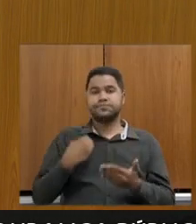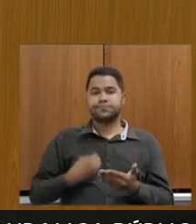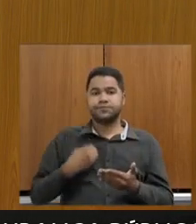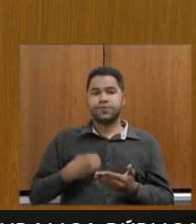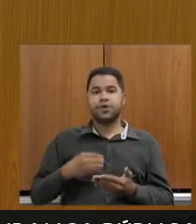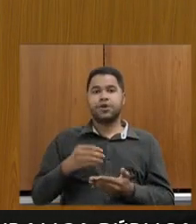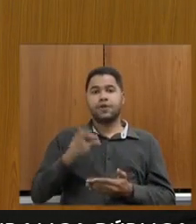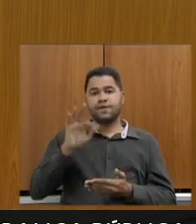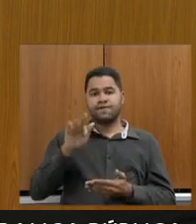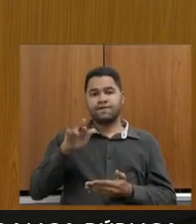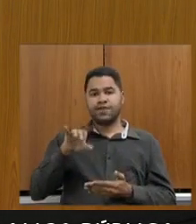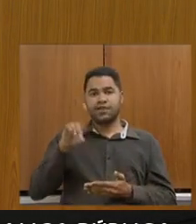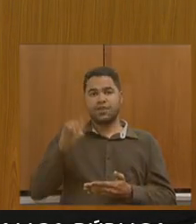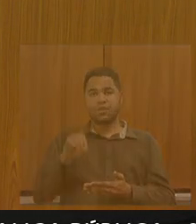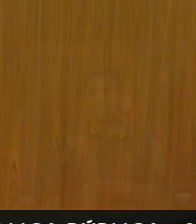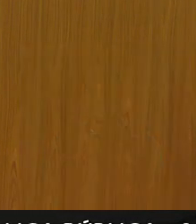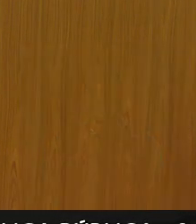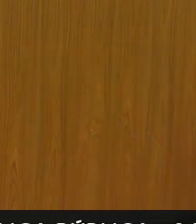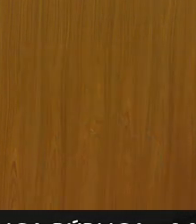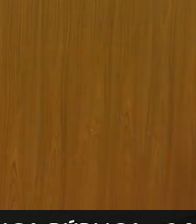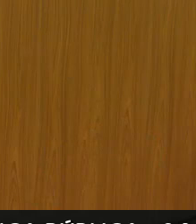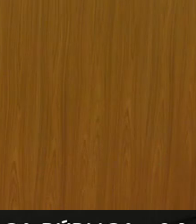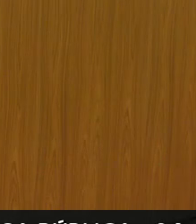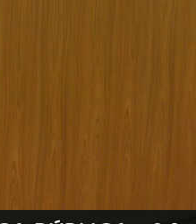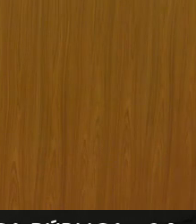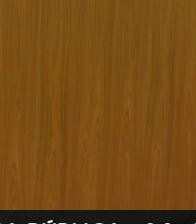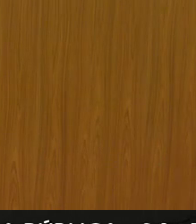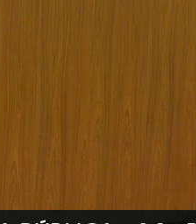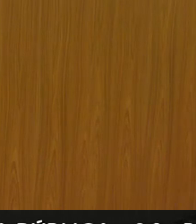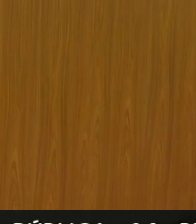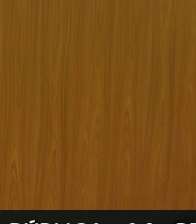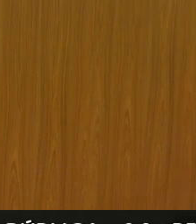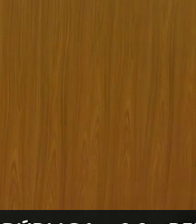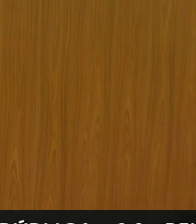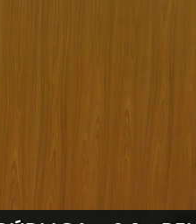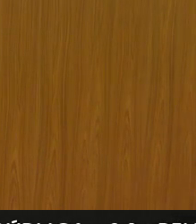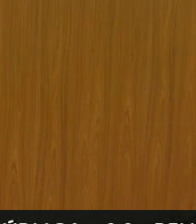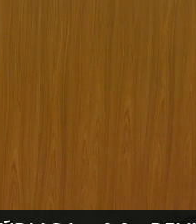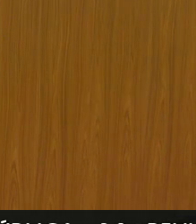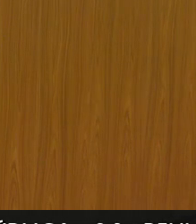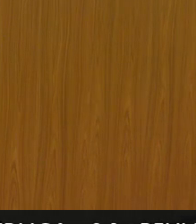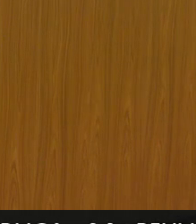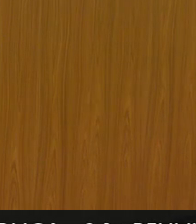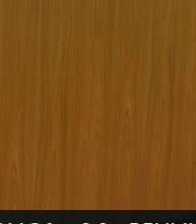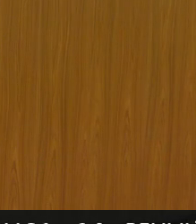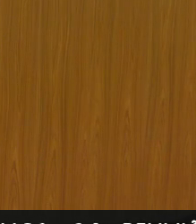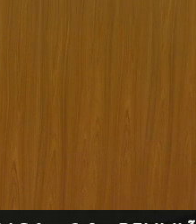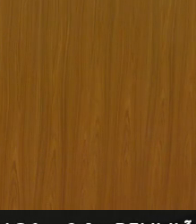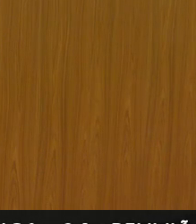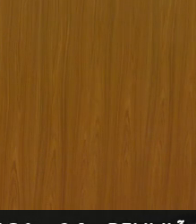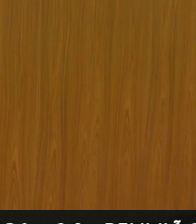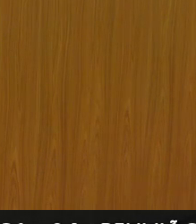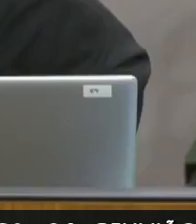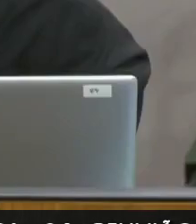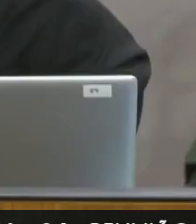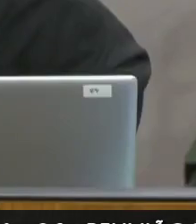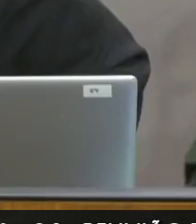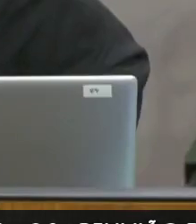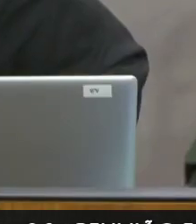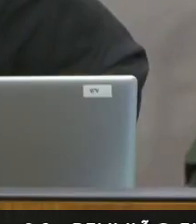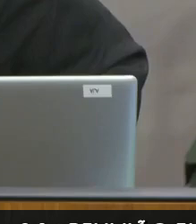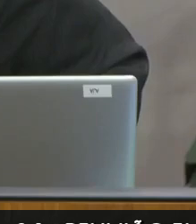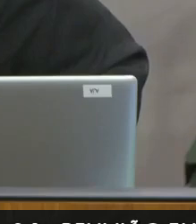presença do Senhor Fernando Gustavo da Silva Quirino assessor estratégico Deus o Fernando aí OK